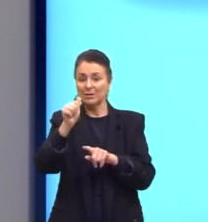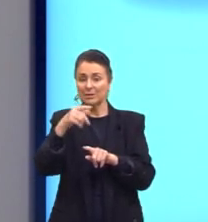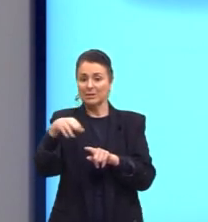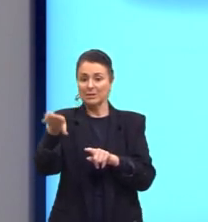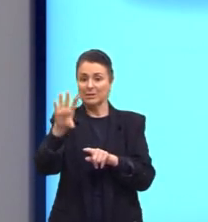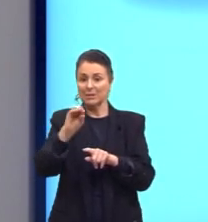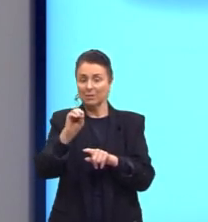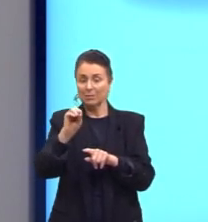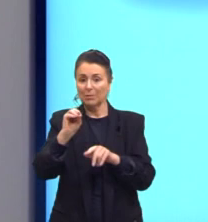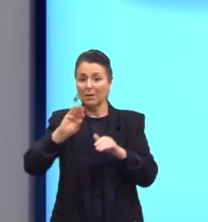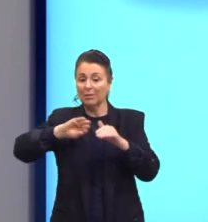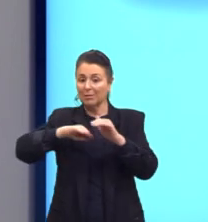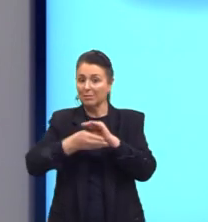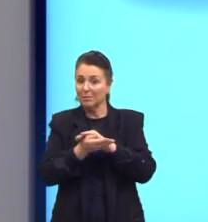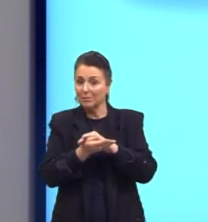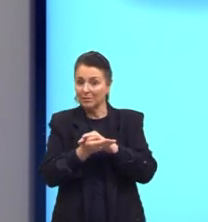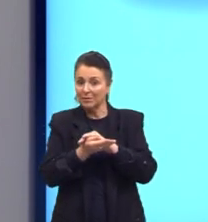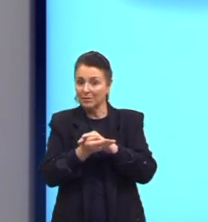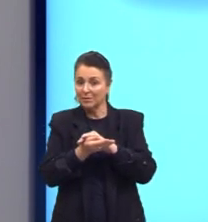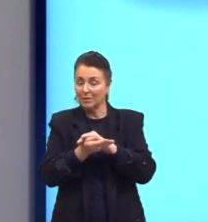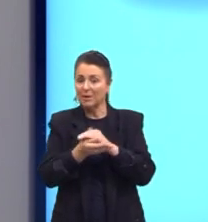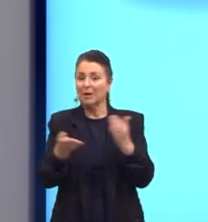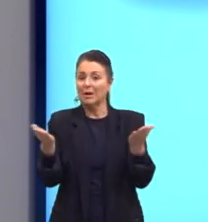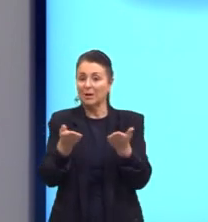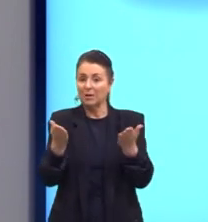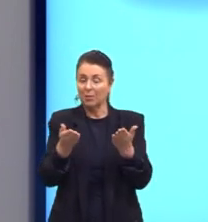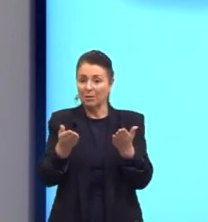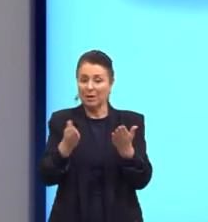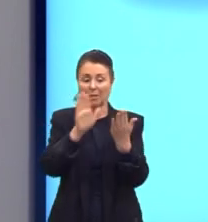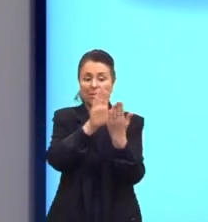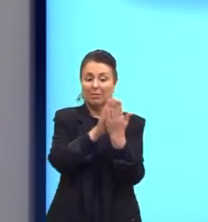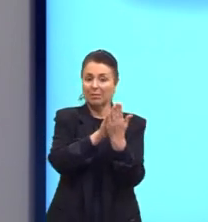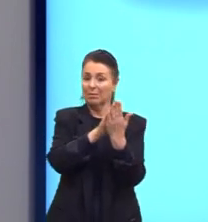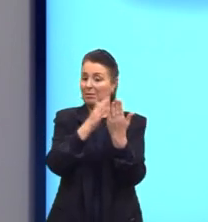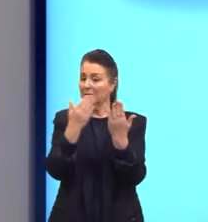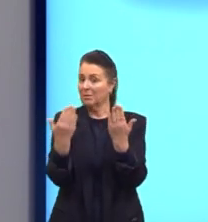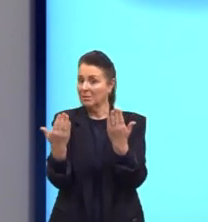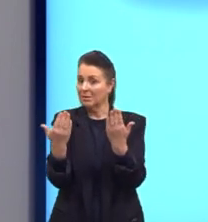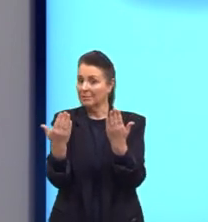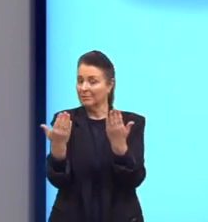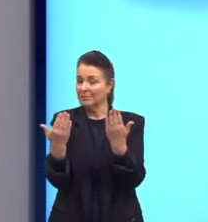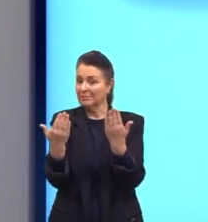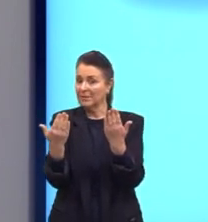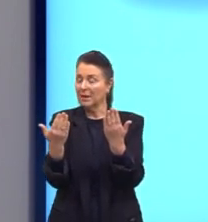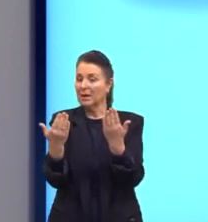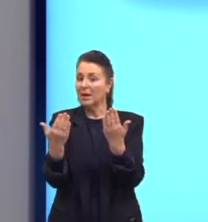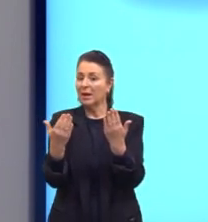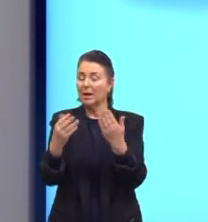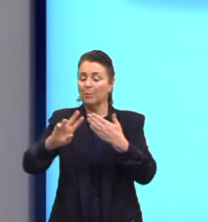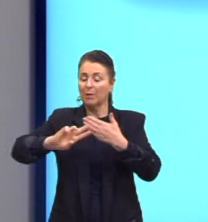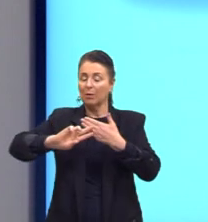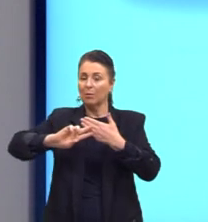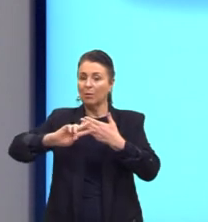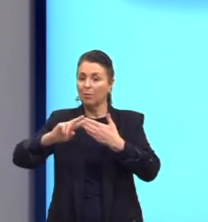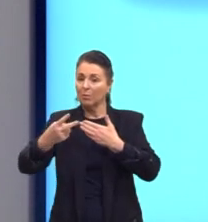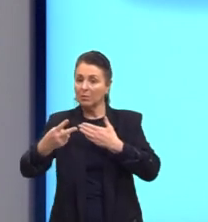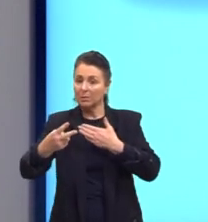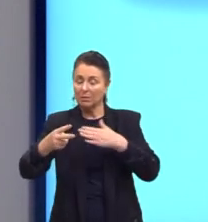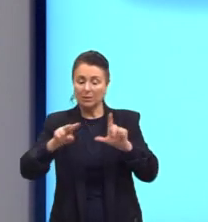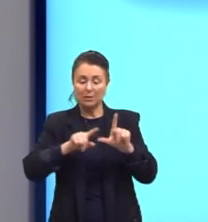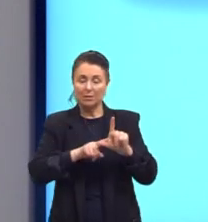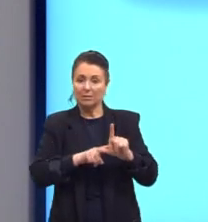beleza aí né agora na analogia ela é uma consequência da